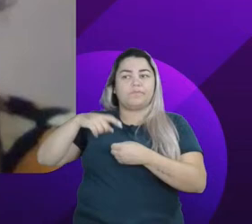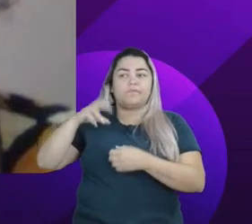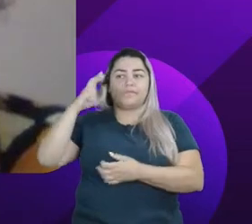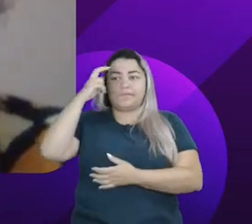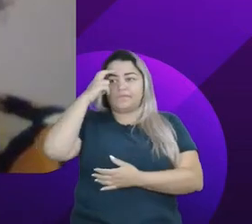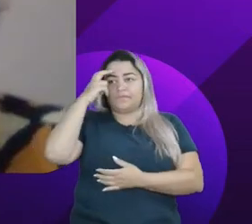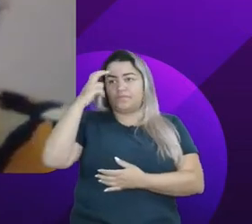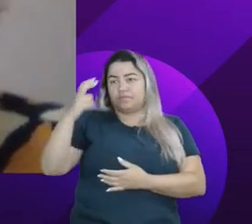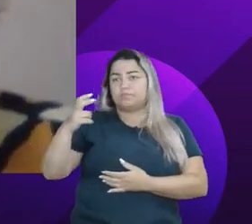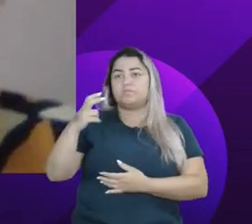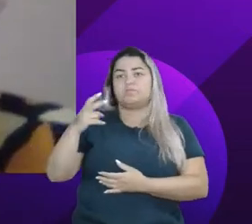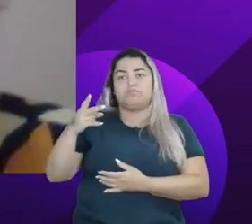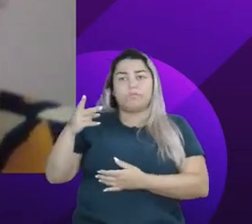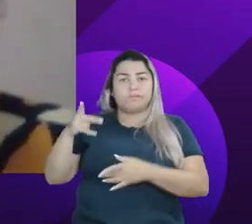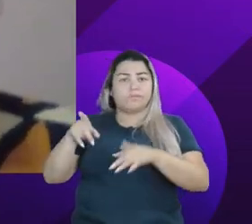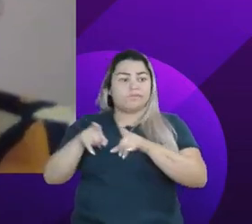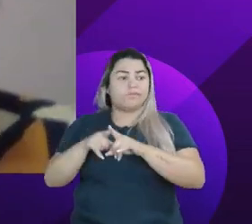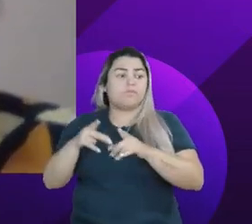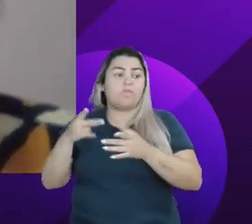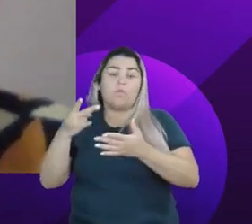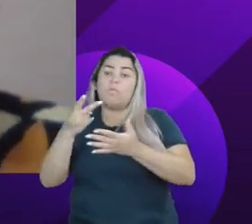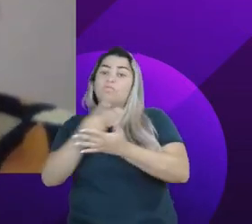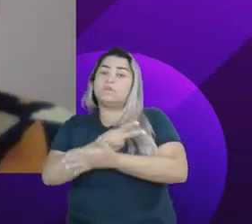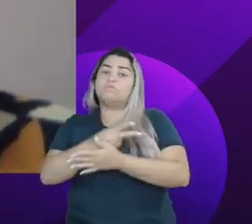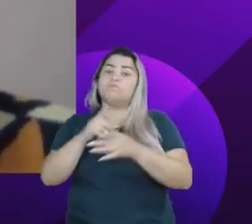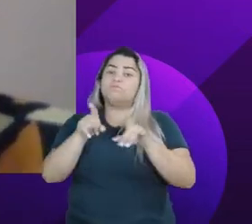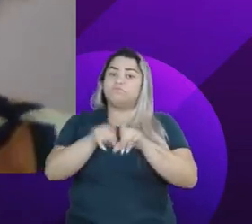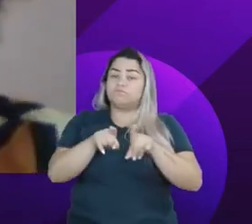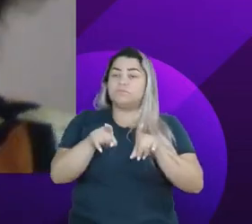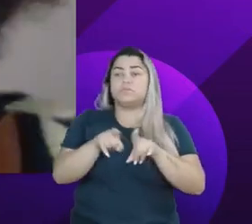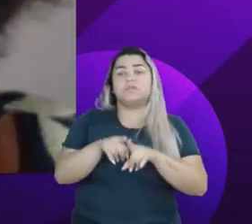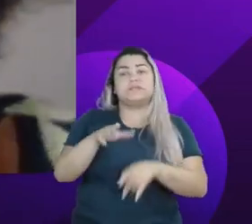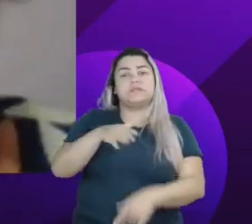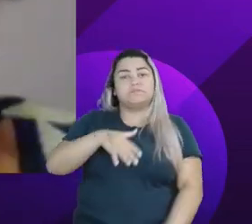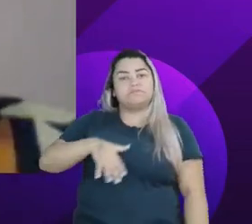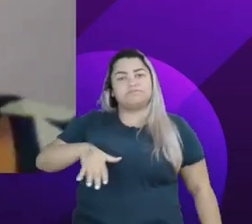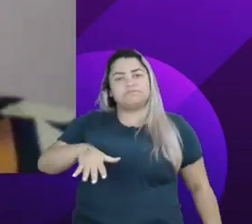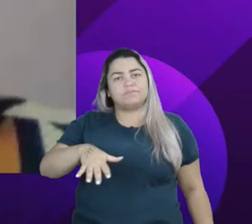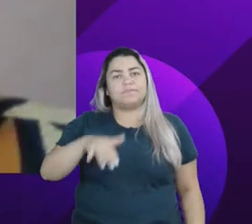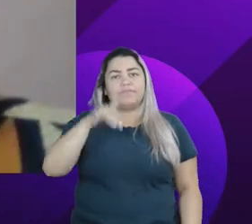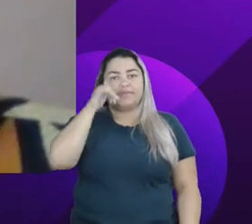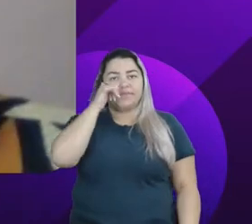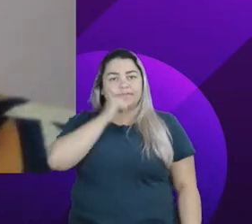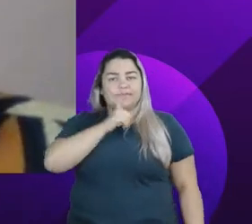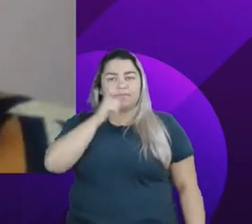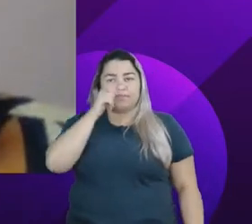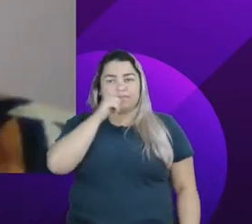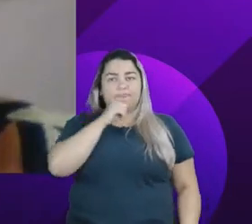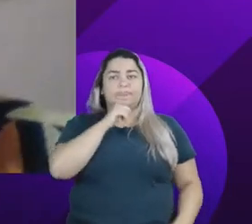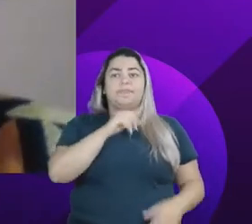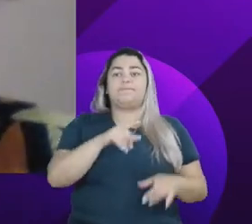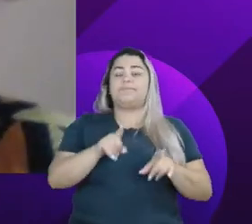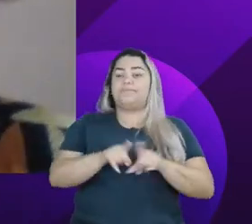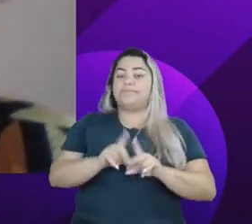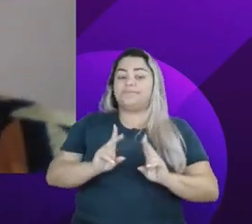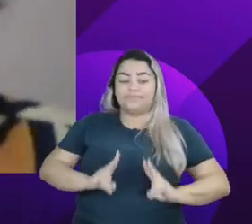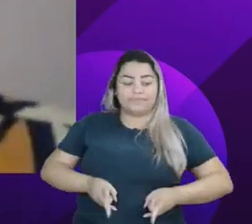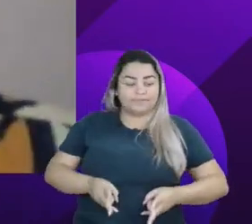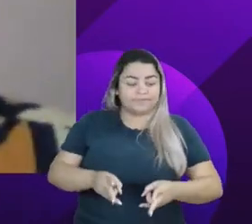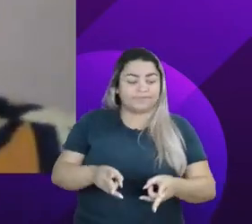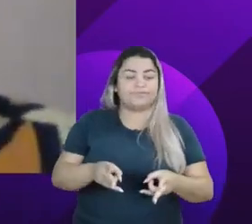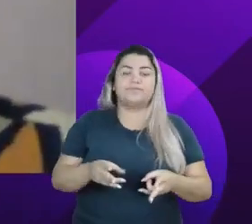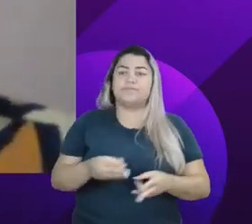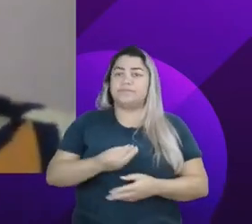muito latente. E o protagonismo nosso, de mulheres, inclusive, sempre foi